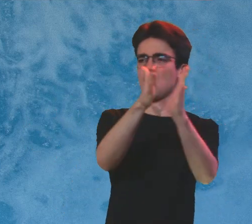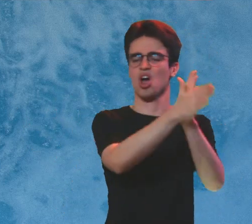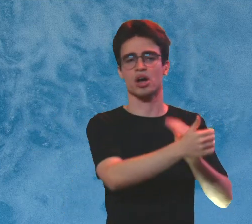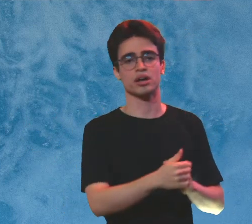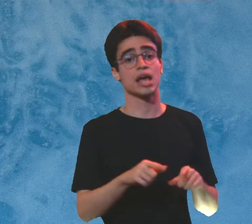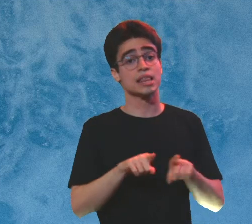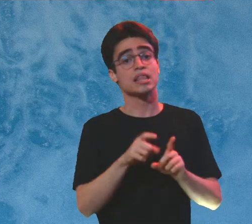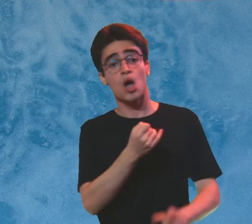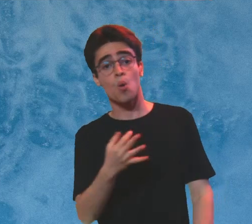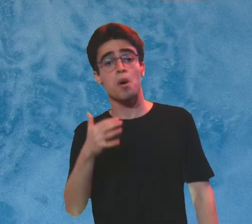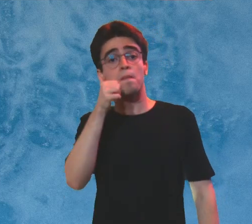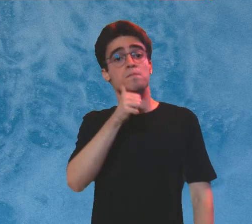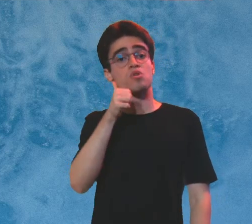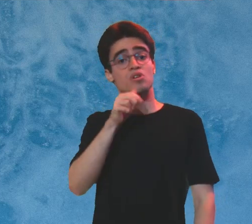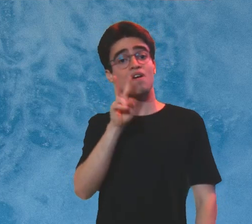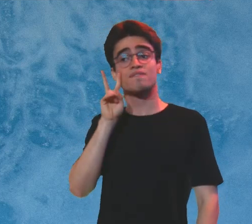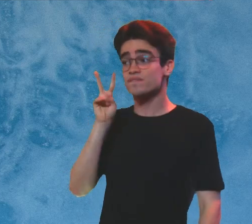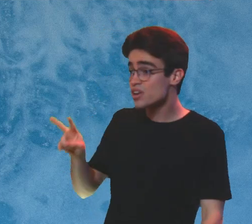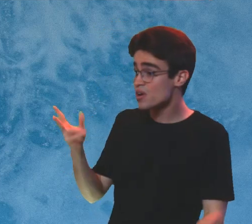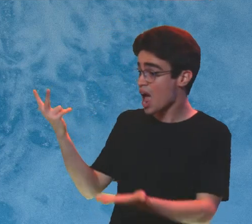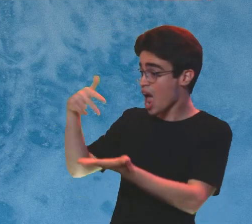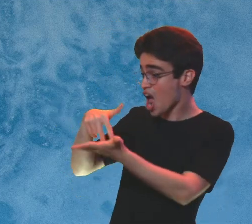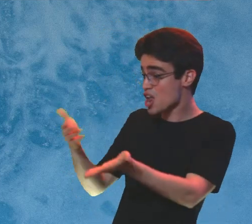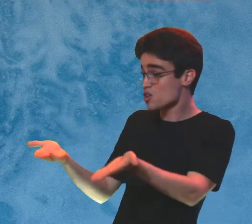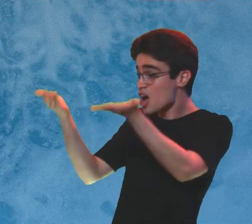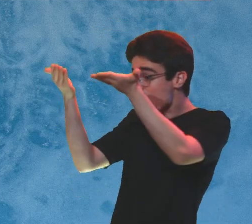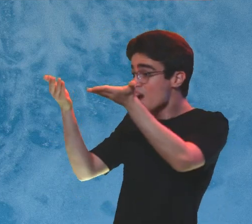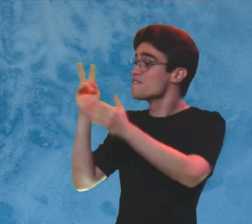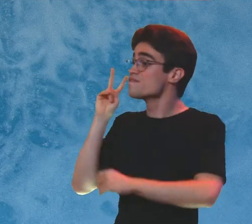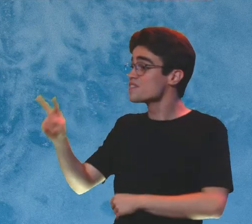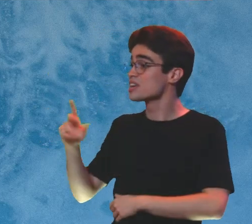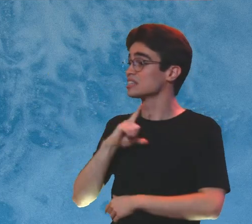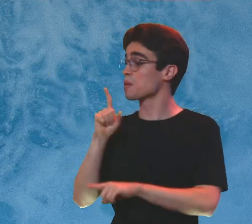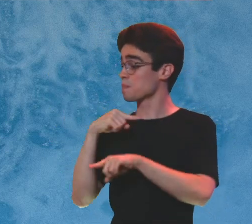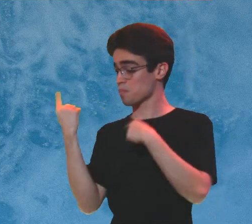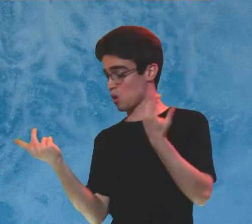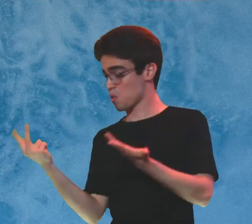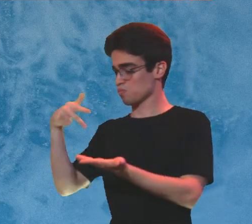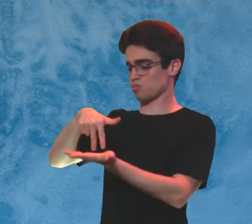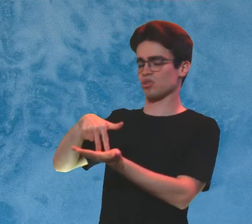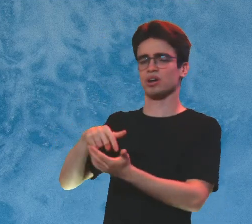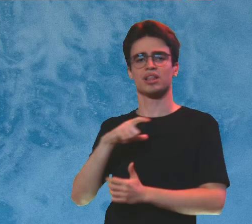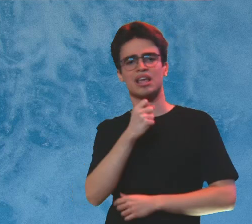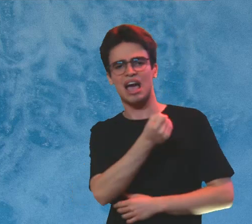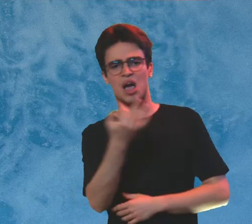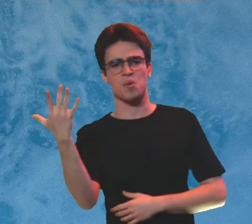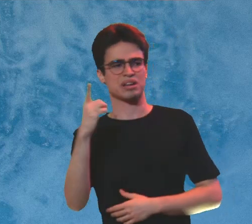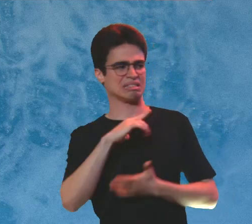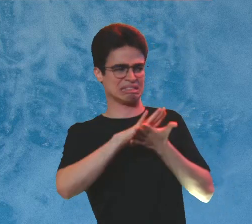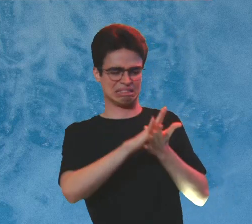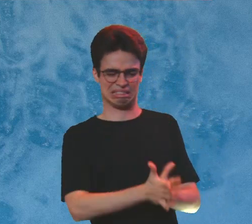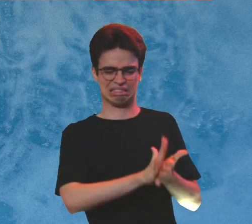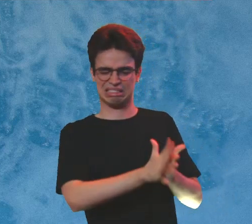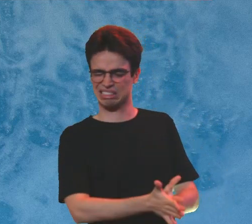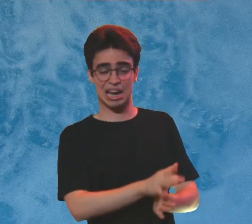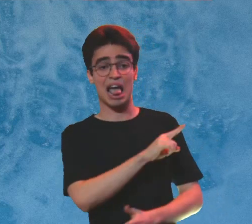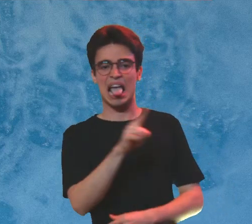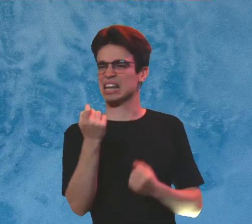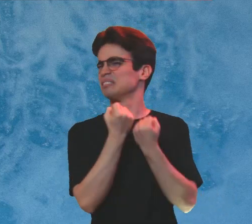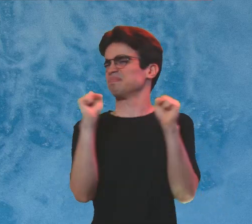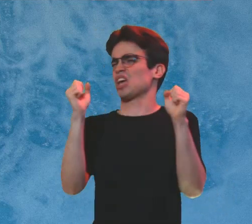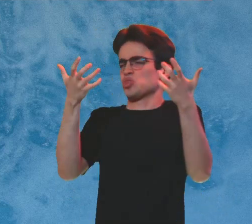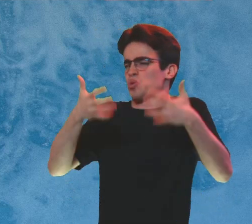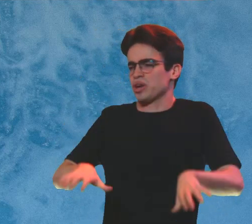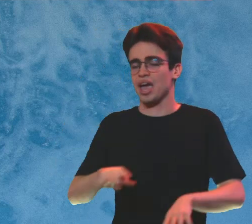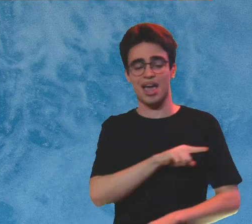pela ressurreição, tiveram de volta os seus mortos. Uns foram torturados e recusaram ser libertados para poderem alcançar